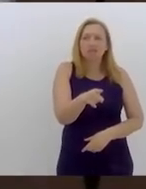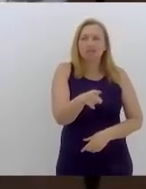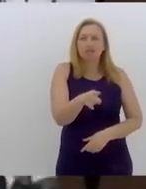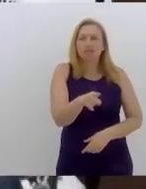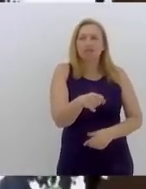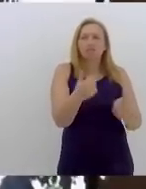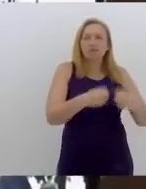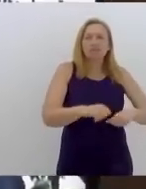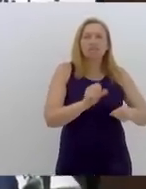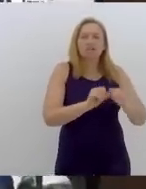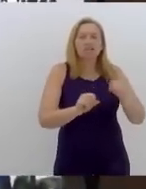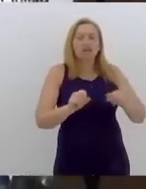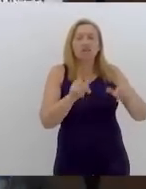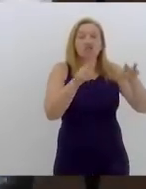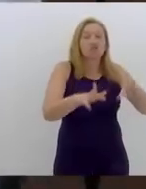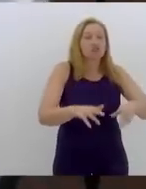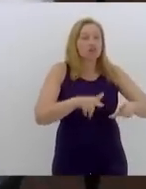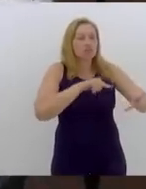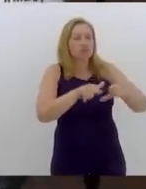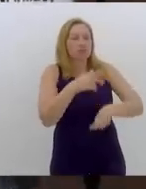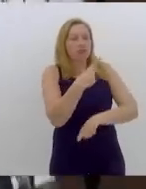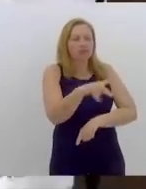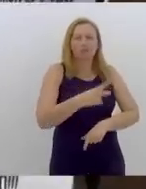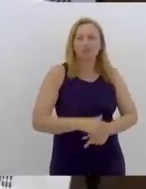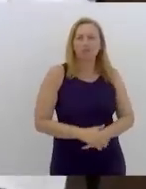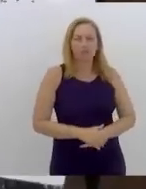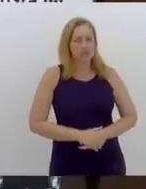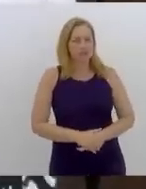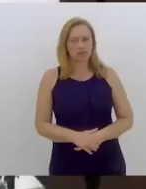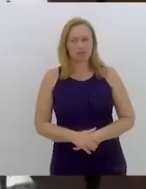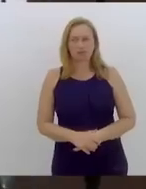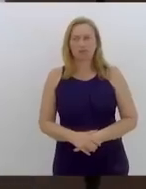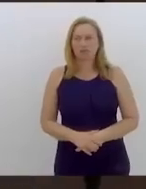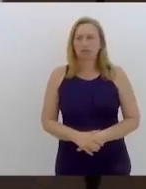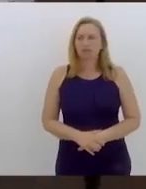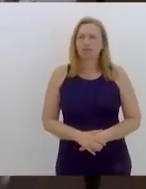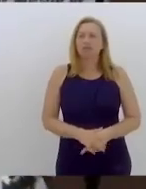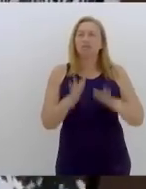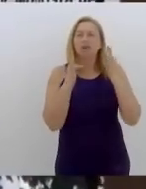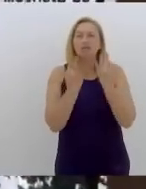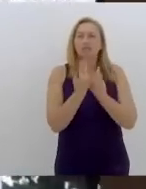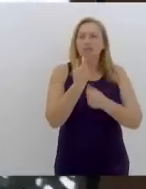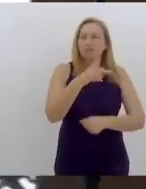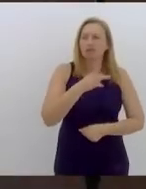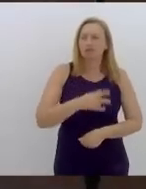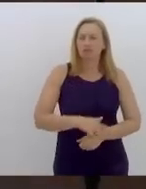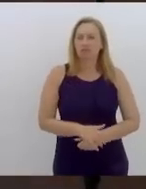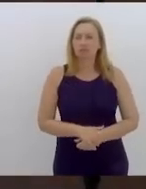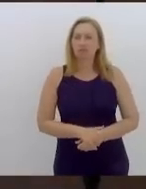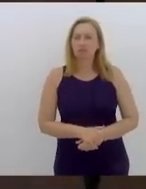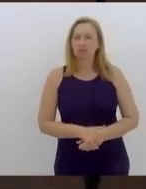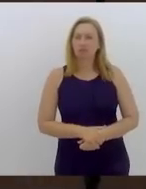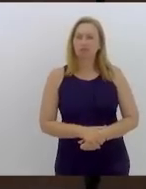diferença fazer a diferença na função de vocês para a família de vocês